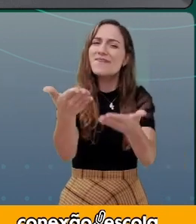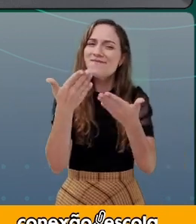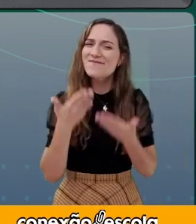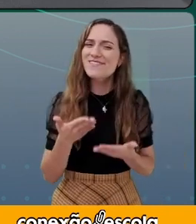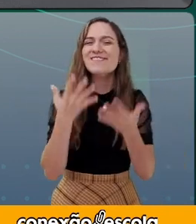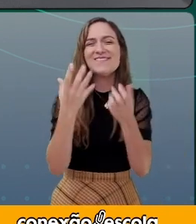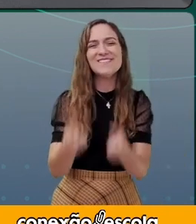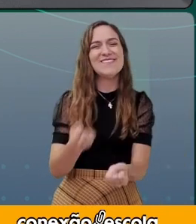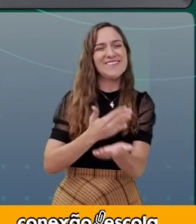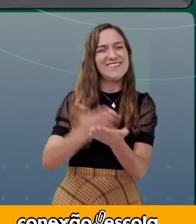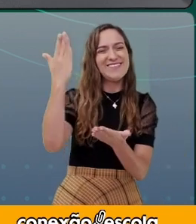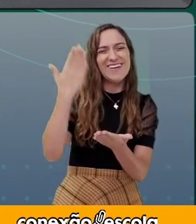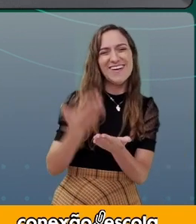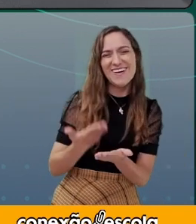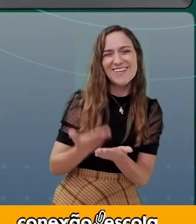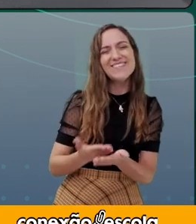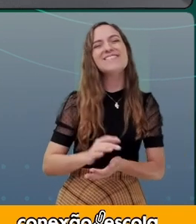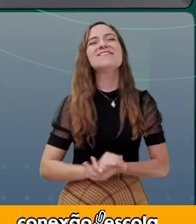e vamos à aula!